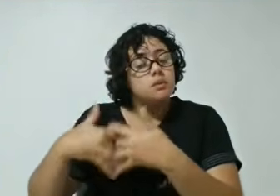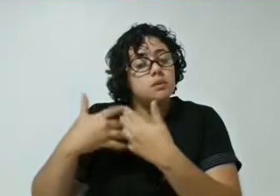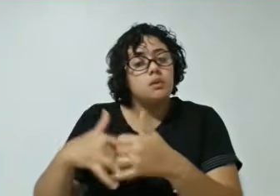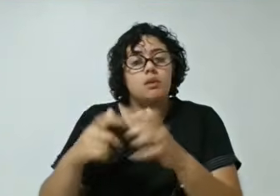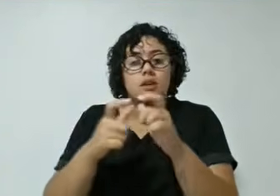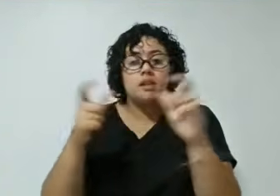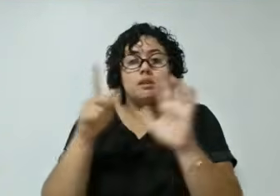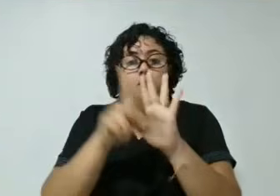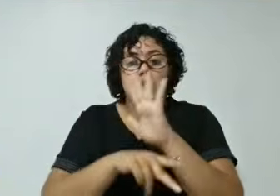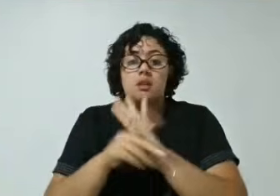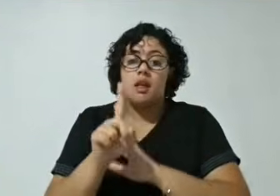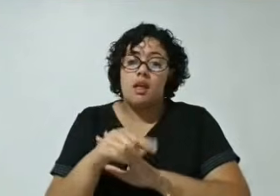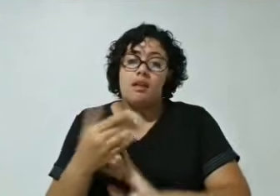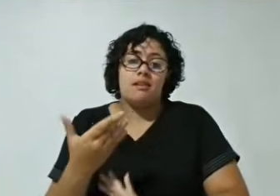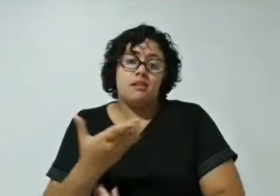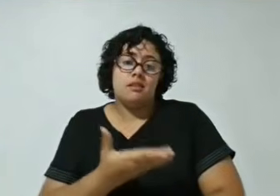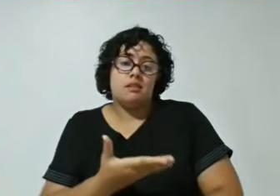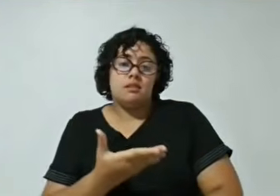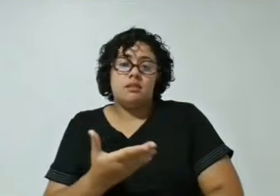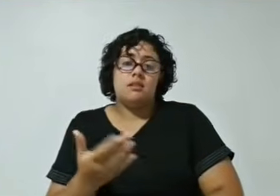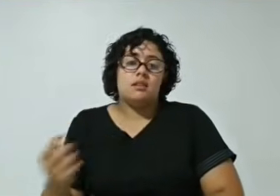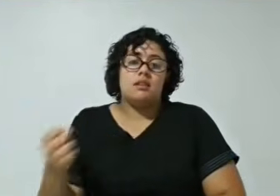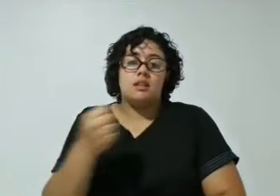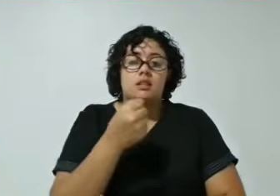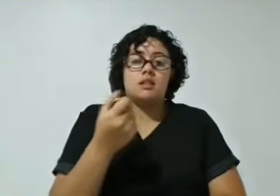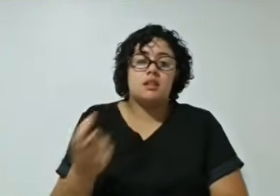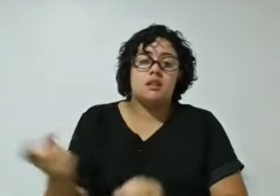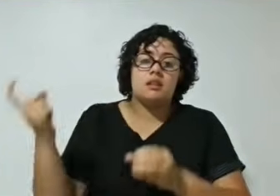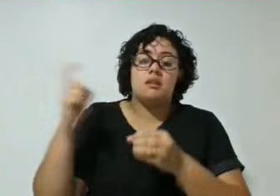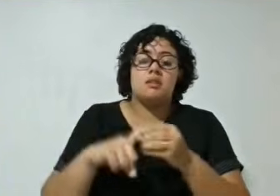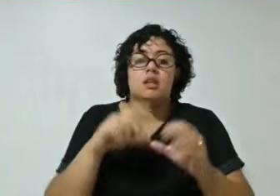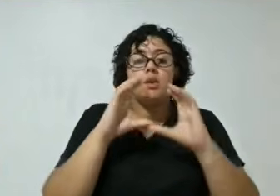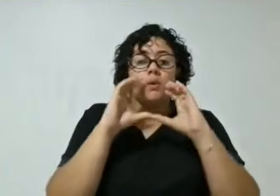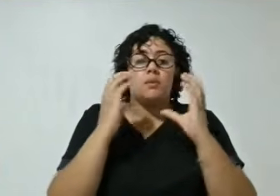esse, trazer de volta a comunidade para dentro.